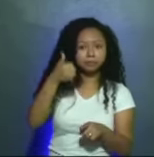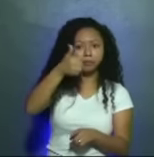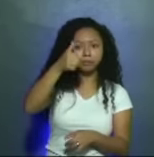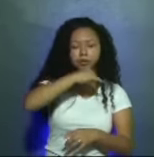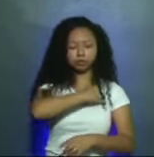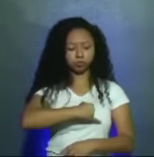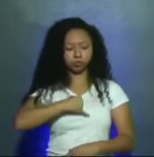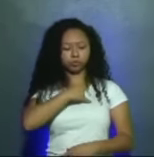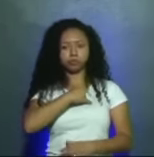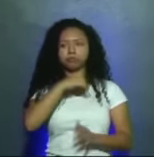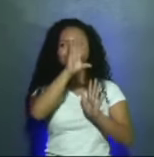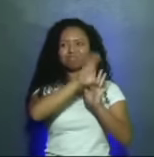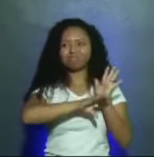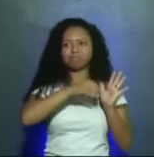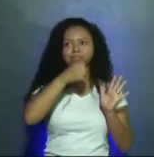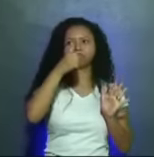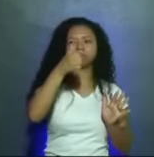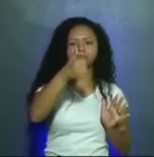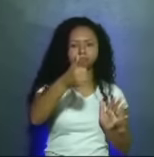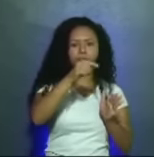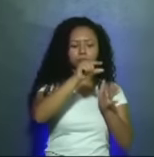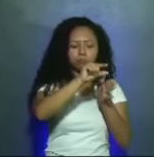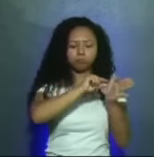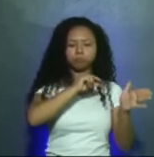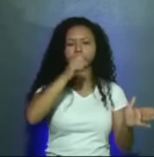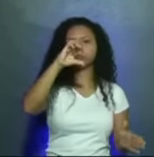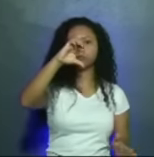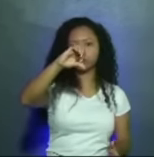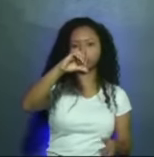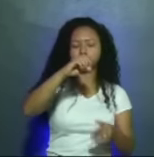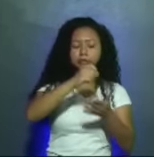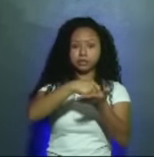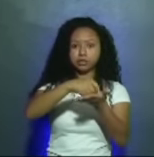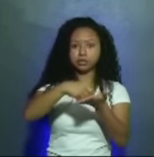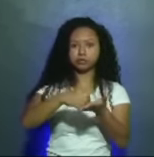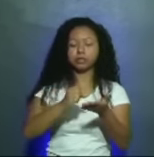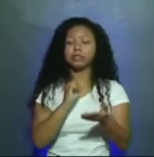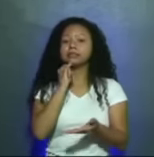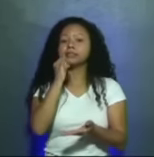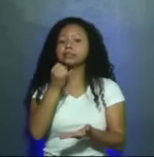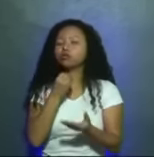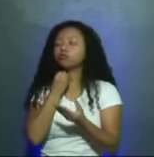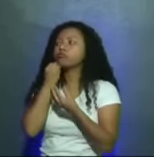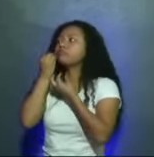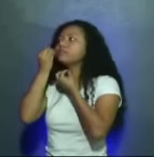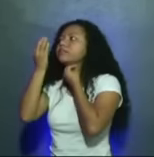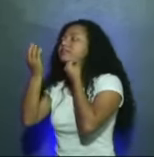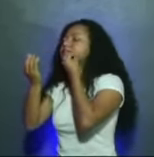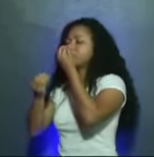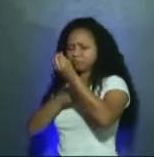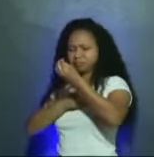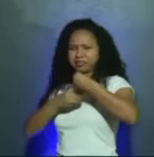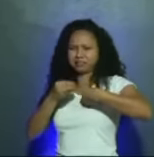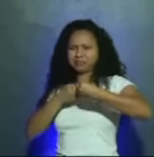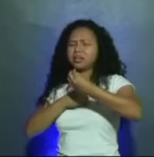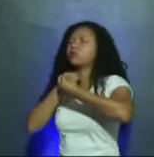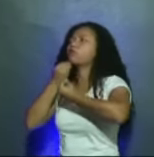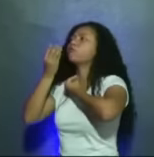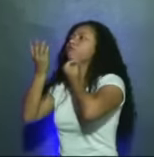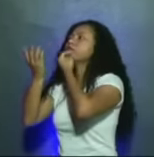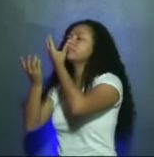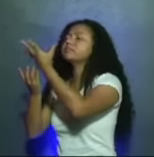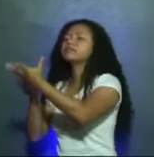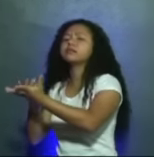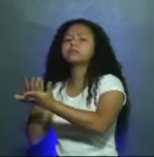pecados, Ele é fiel e justo para perdoar os nossos pecados e nos